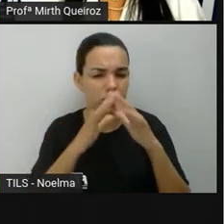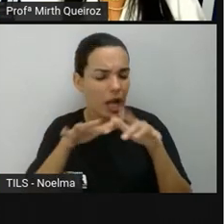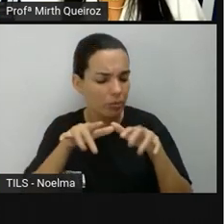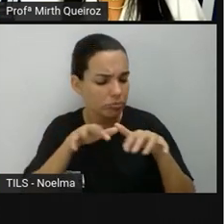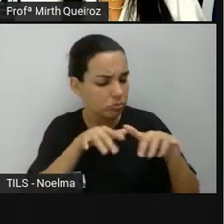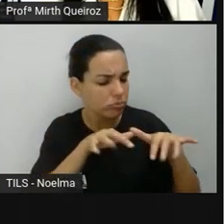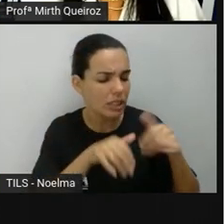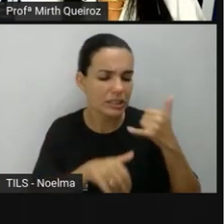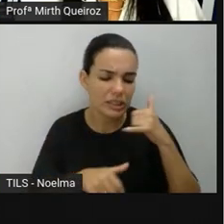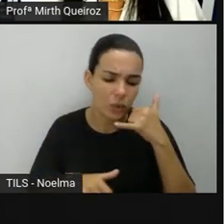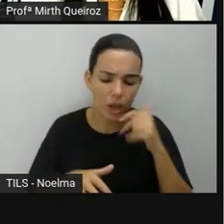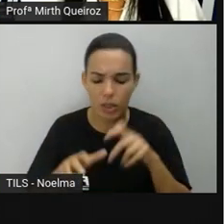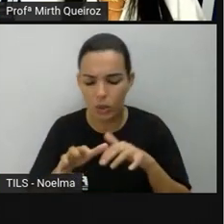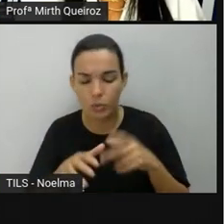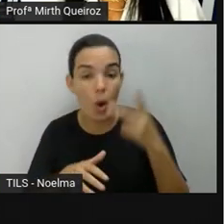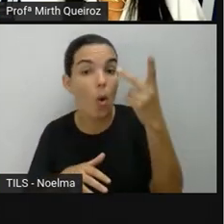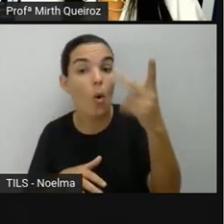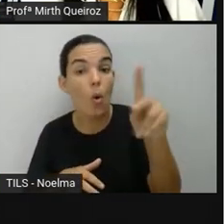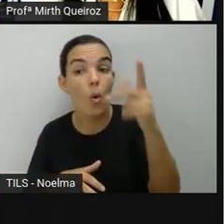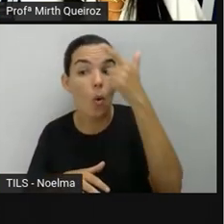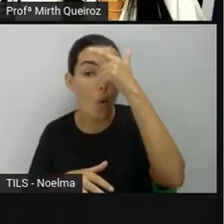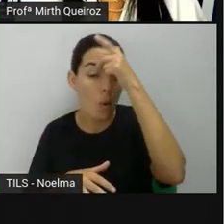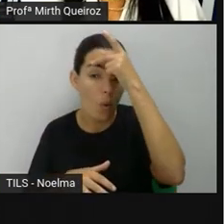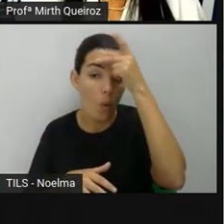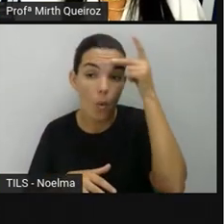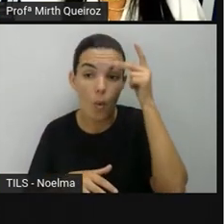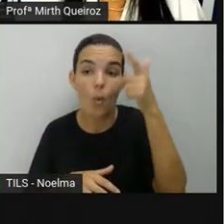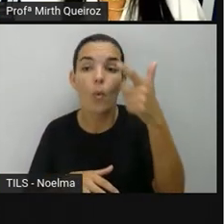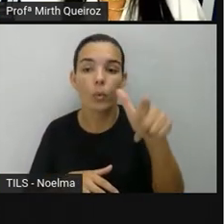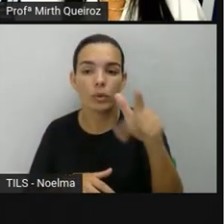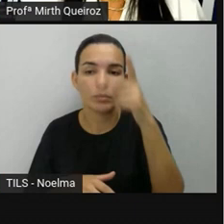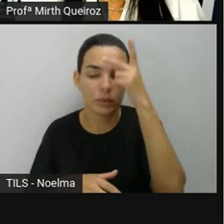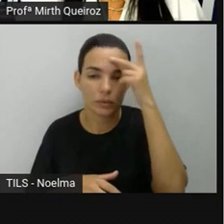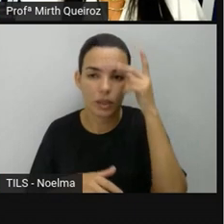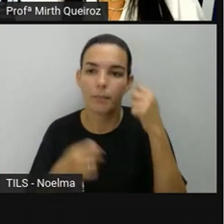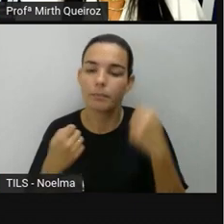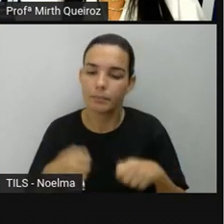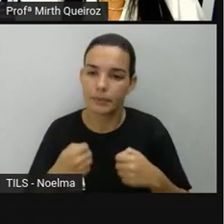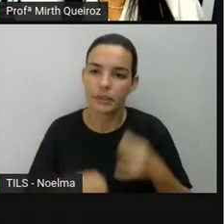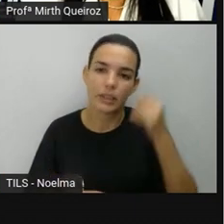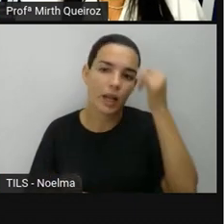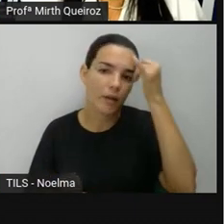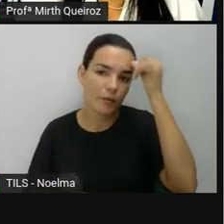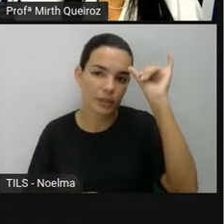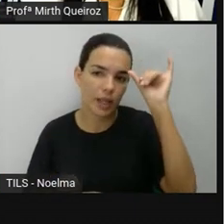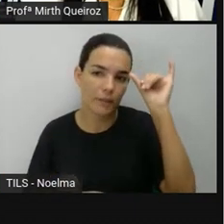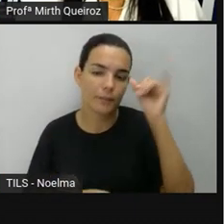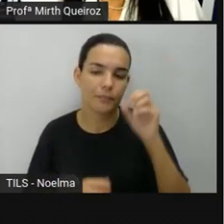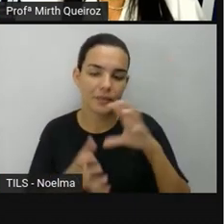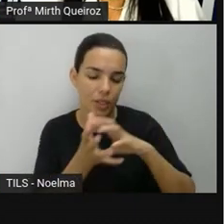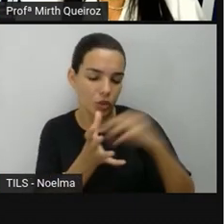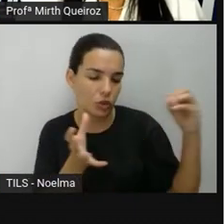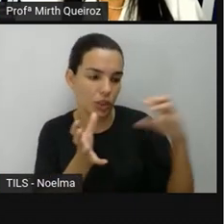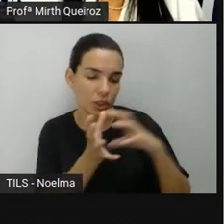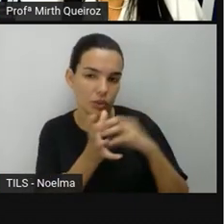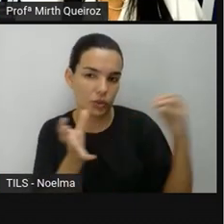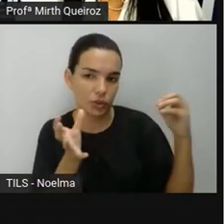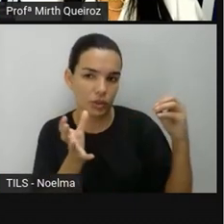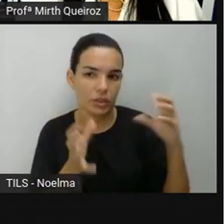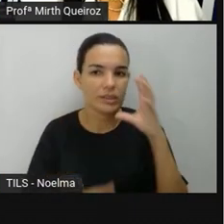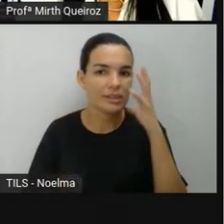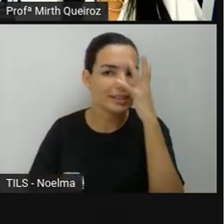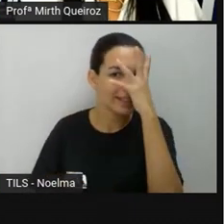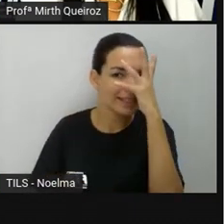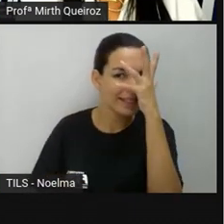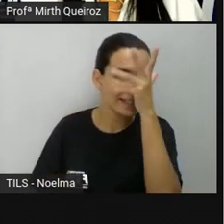ou um computador, notebook de outra pessoa, tablet, e a gente for entrar em uma rede social, tem uma opção lá que é para